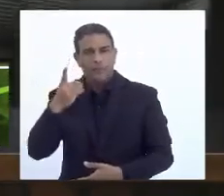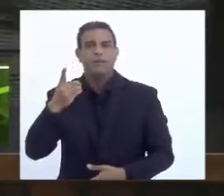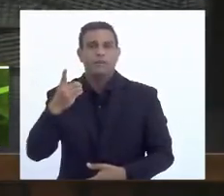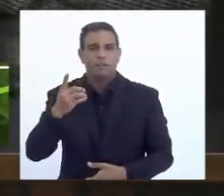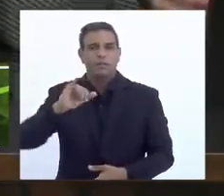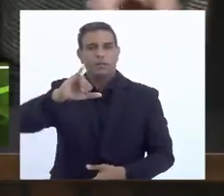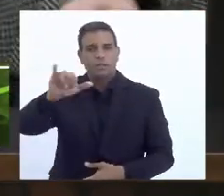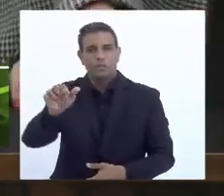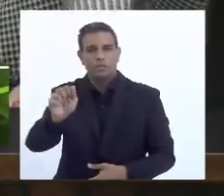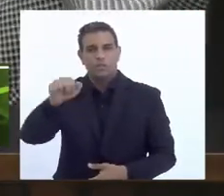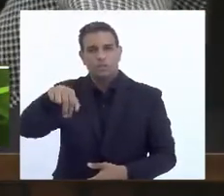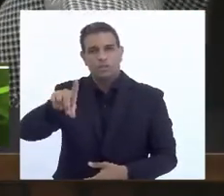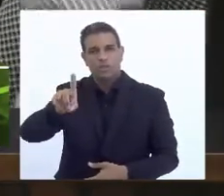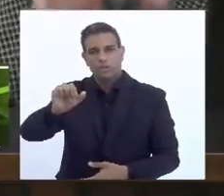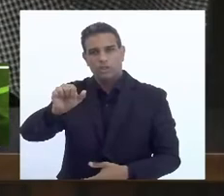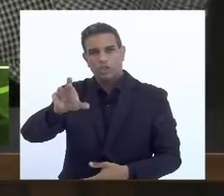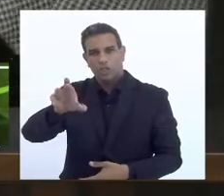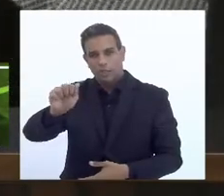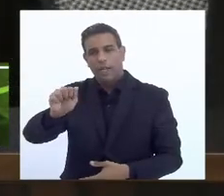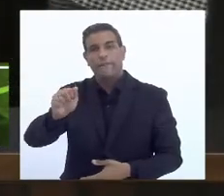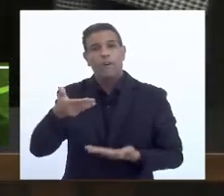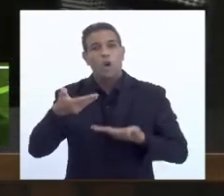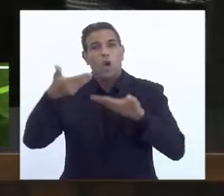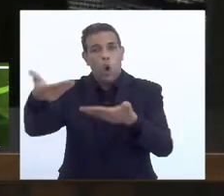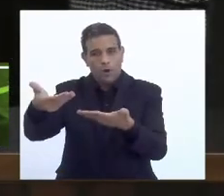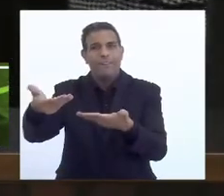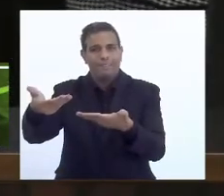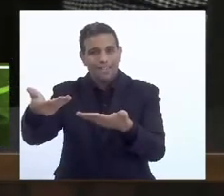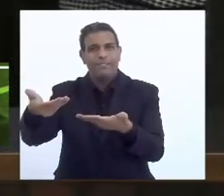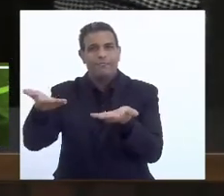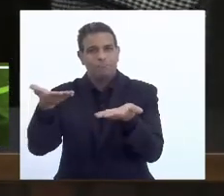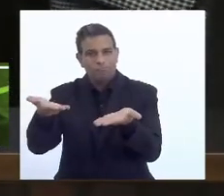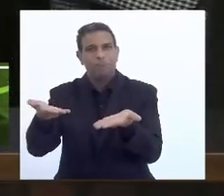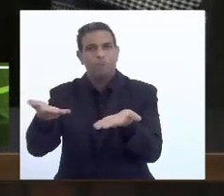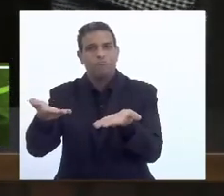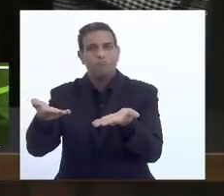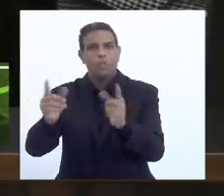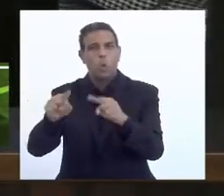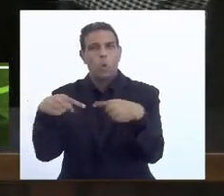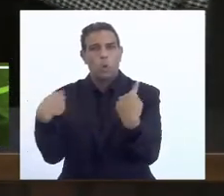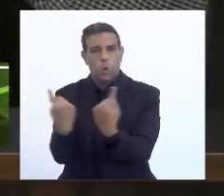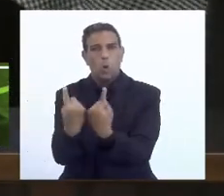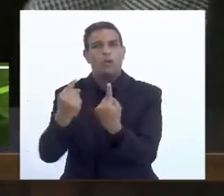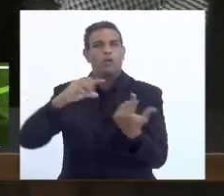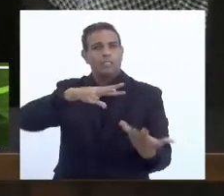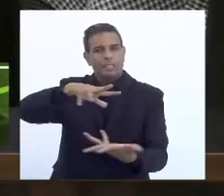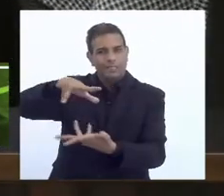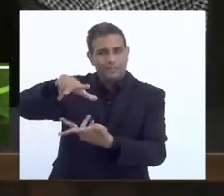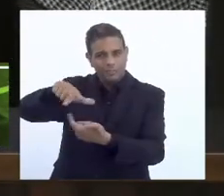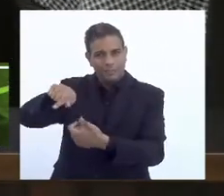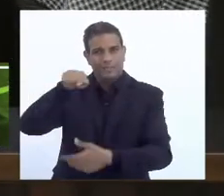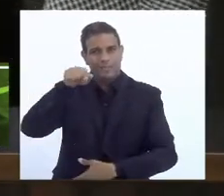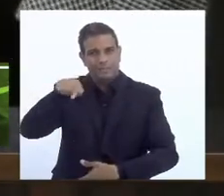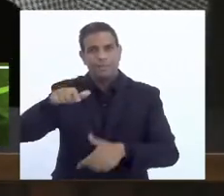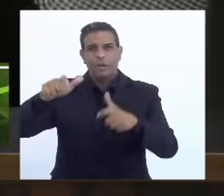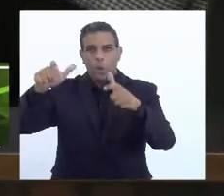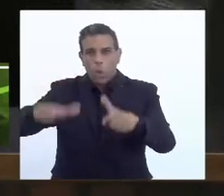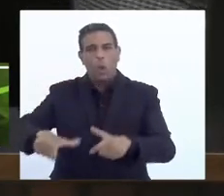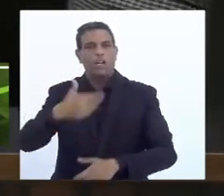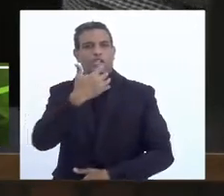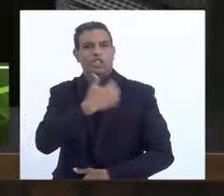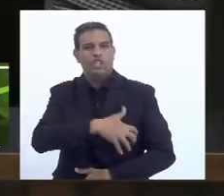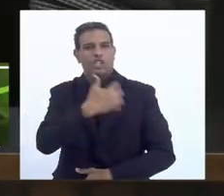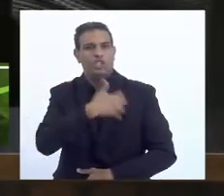foi convocada de última hora para uma atividade internacional na Argentina, foi muito